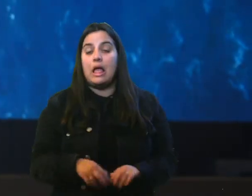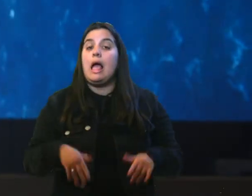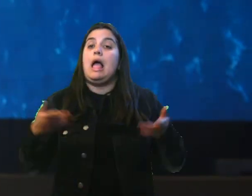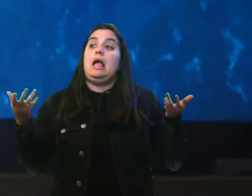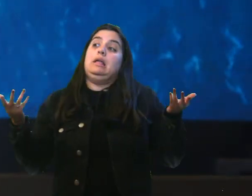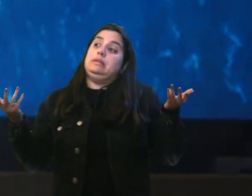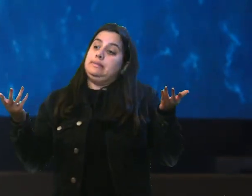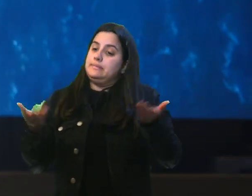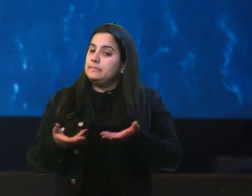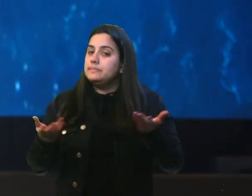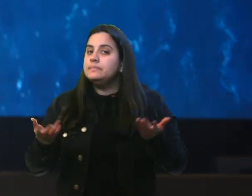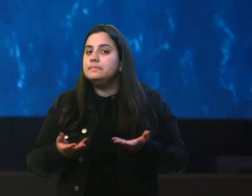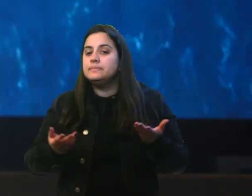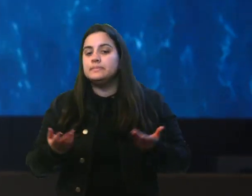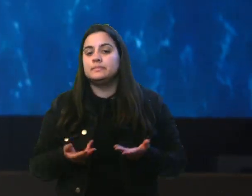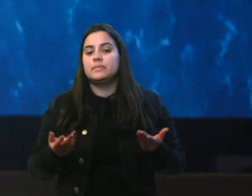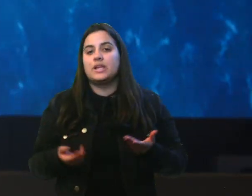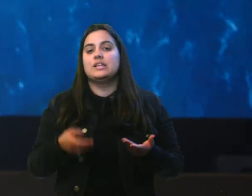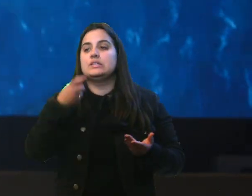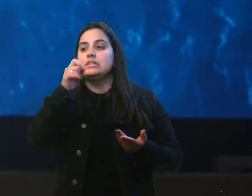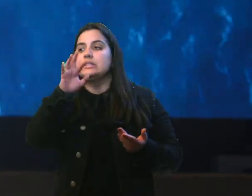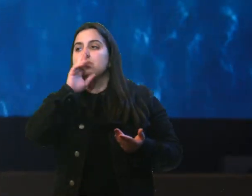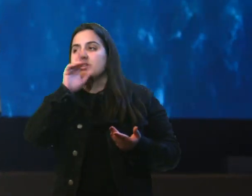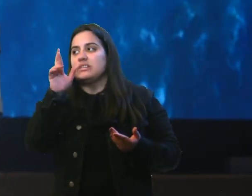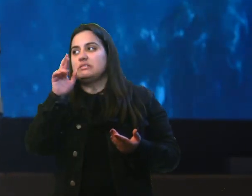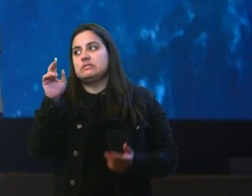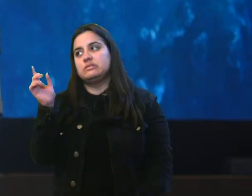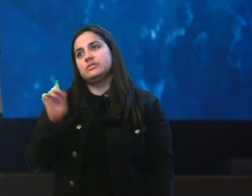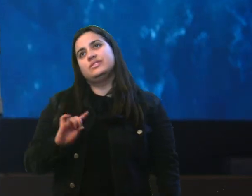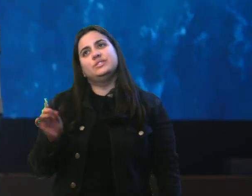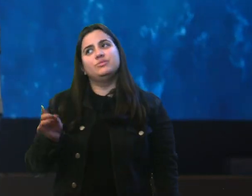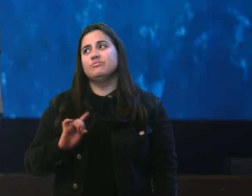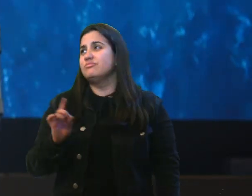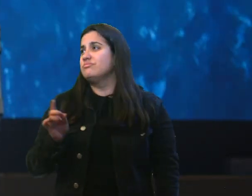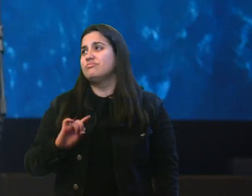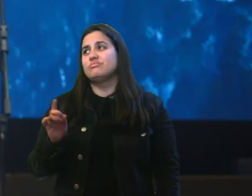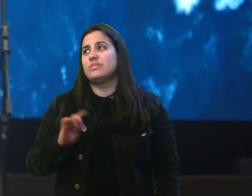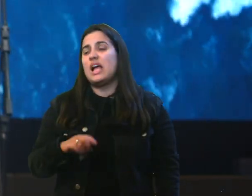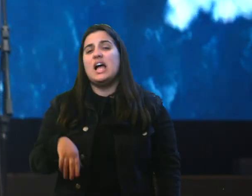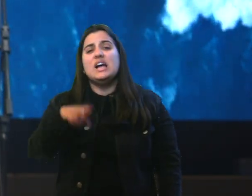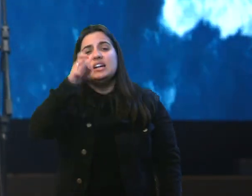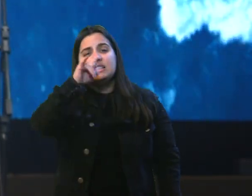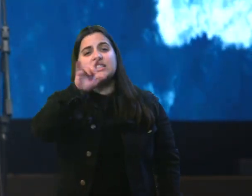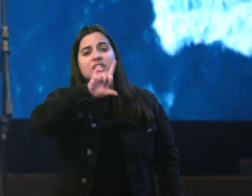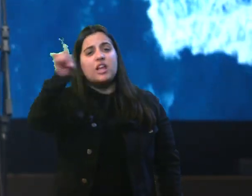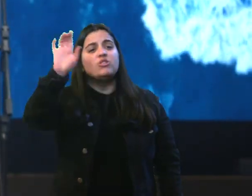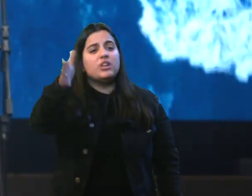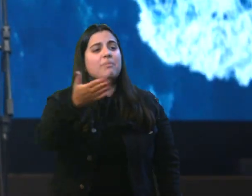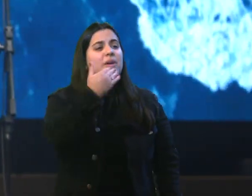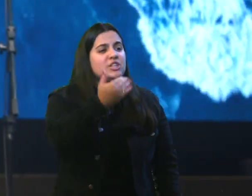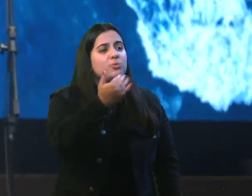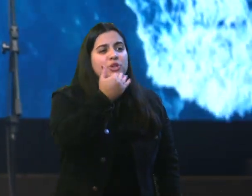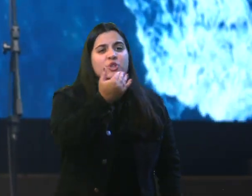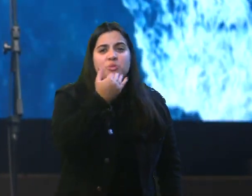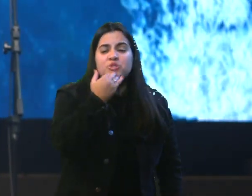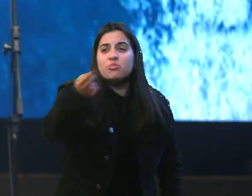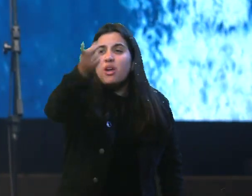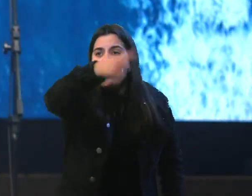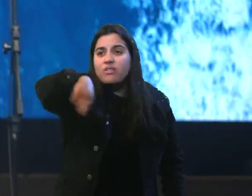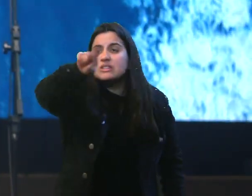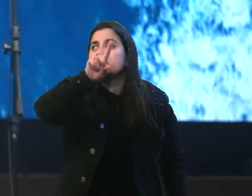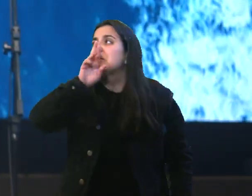Agora, se a resposta é não, se o Senhor já tem pedido certas coisas para você e você não